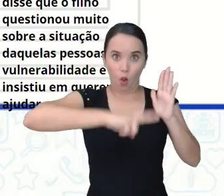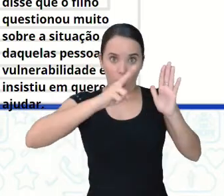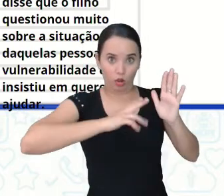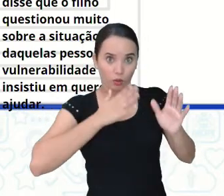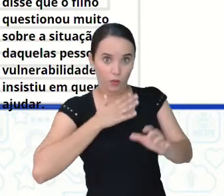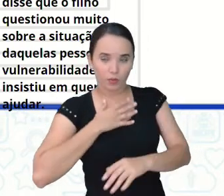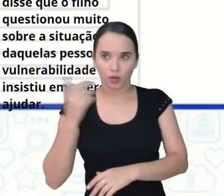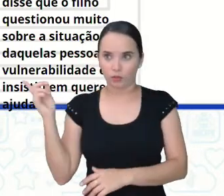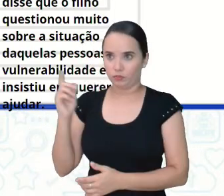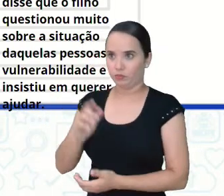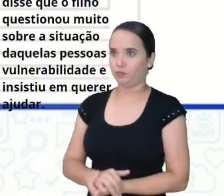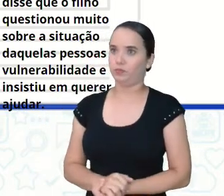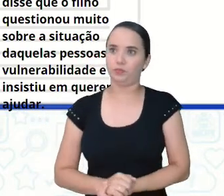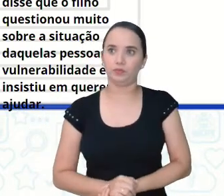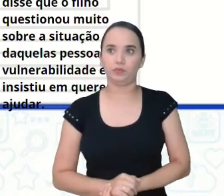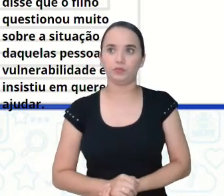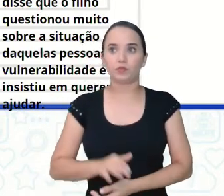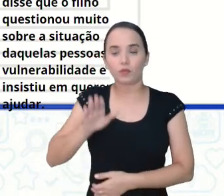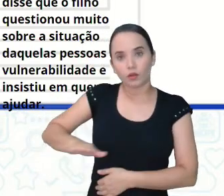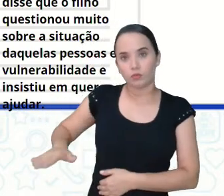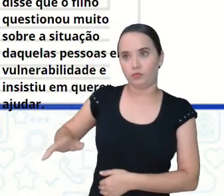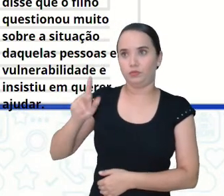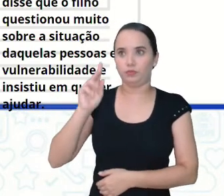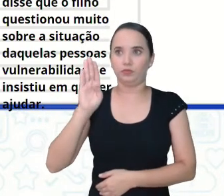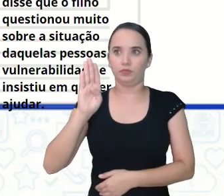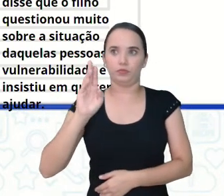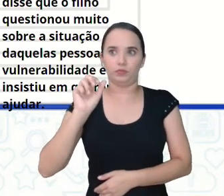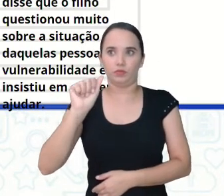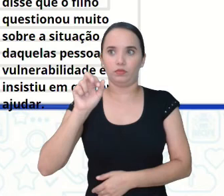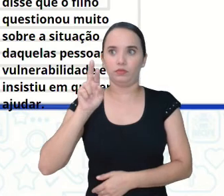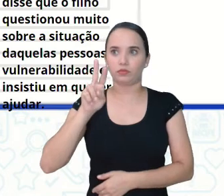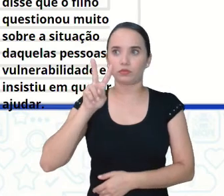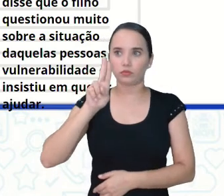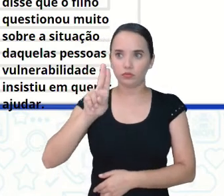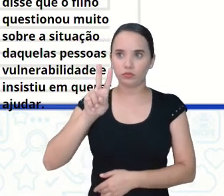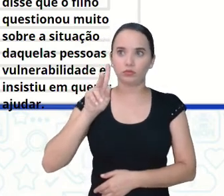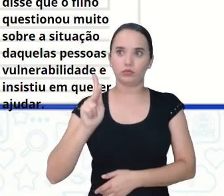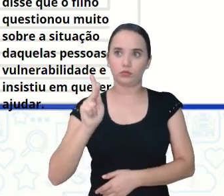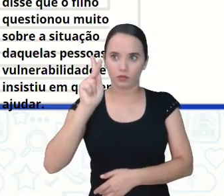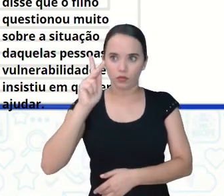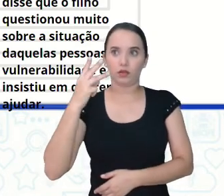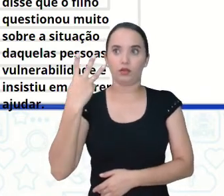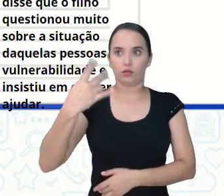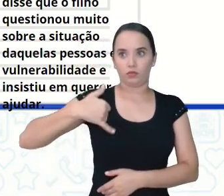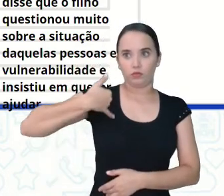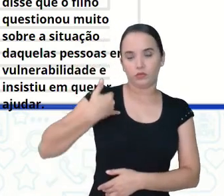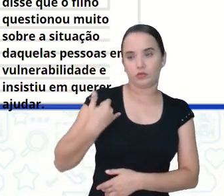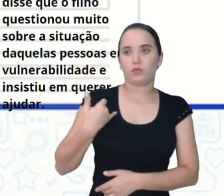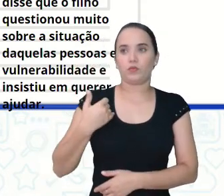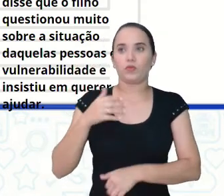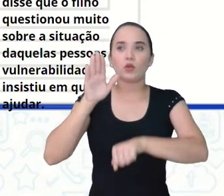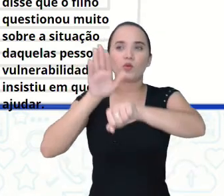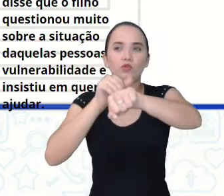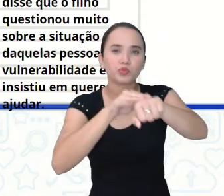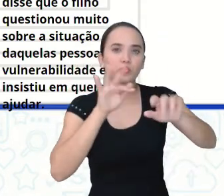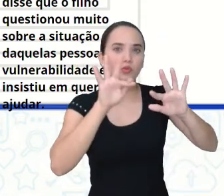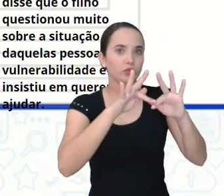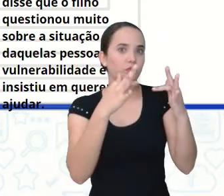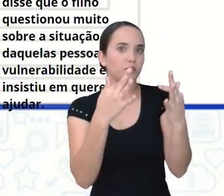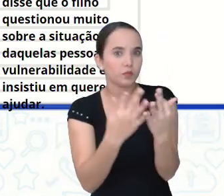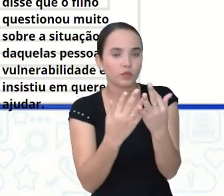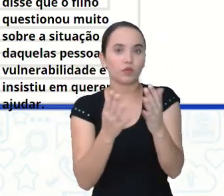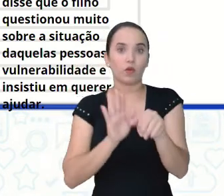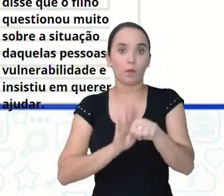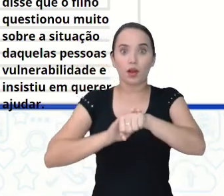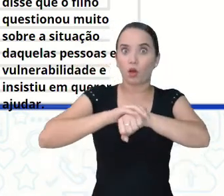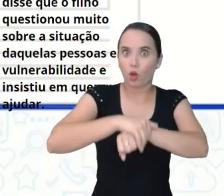pequeno Baruque Fernandes, de 3 anos, tirou a família de casa no meio da noite para uma missão bem